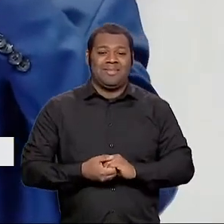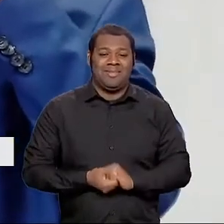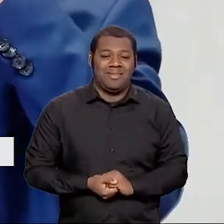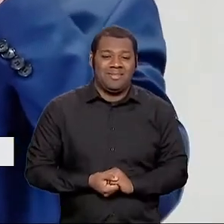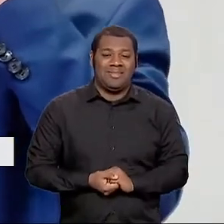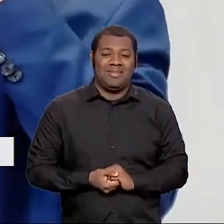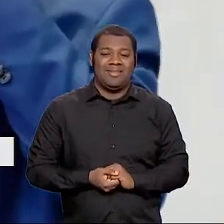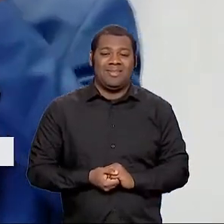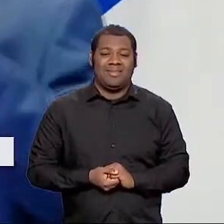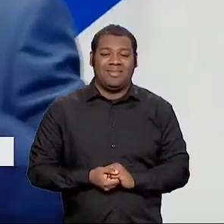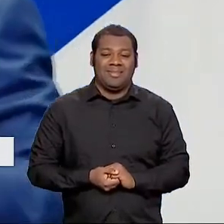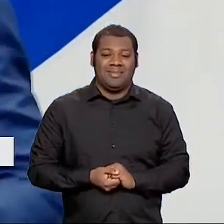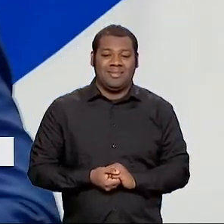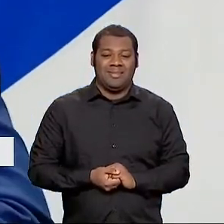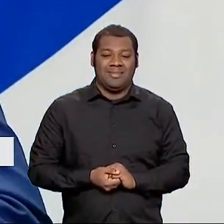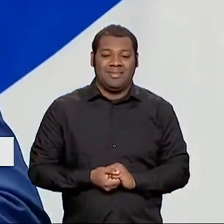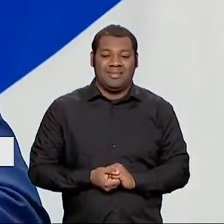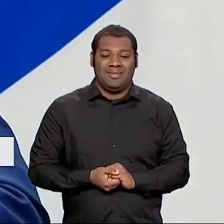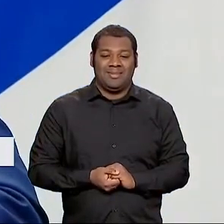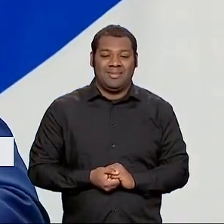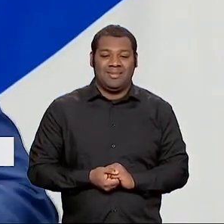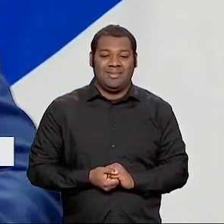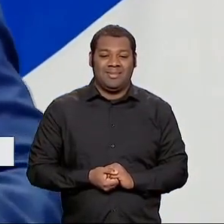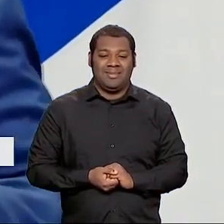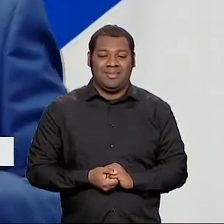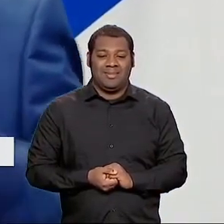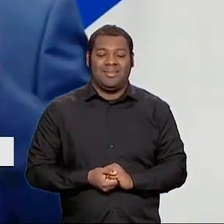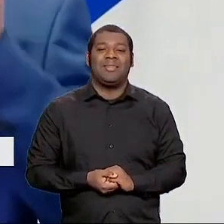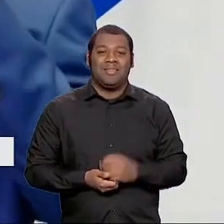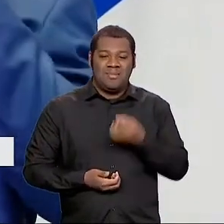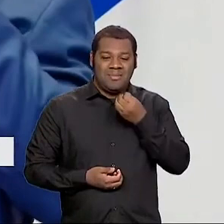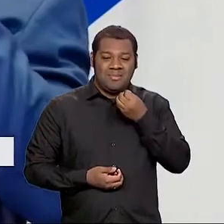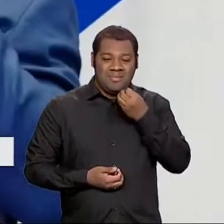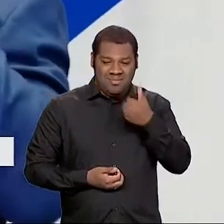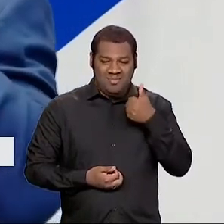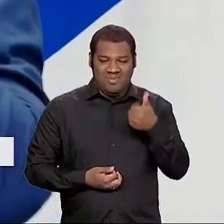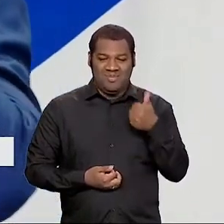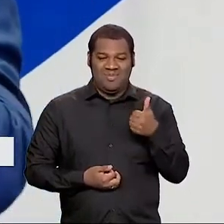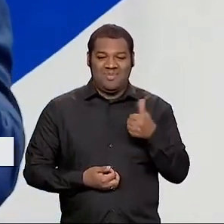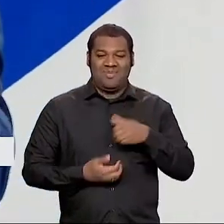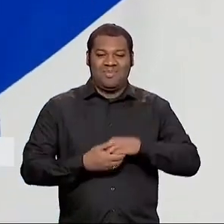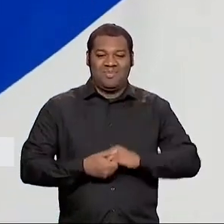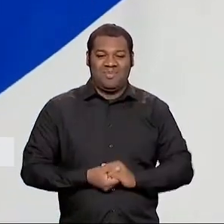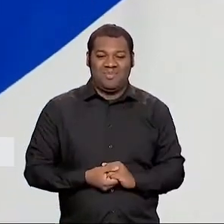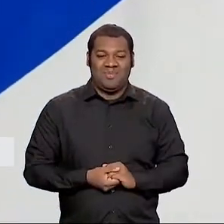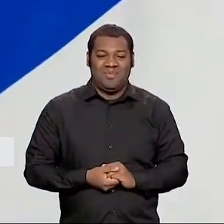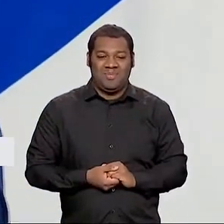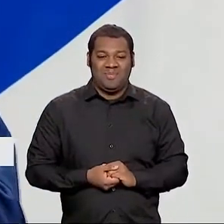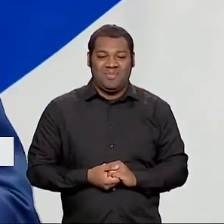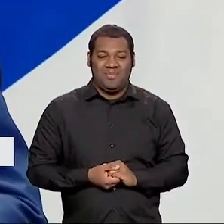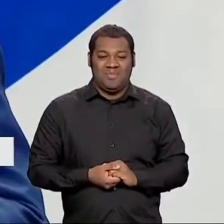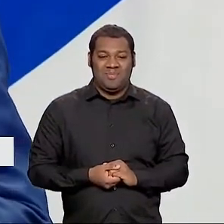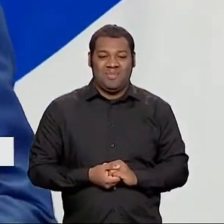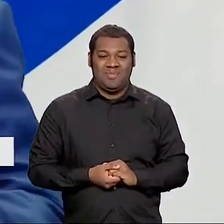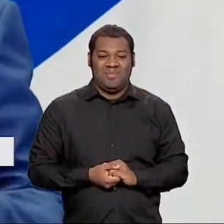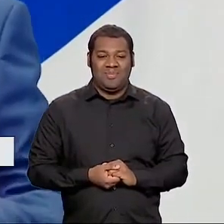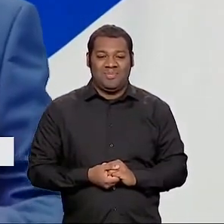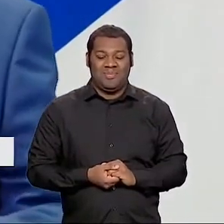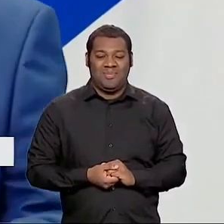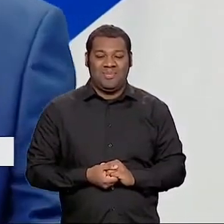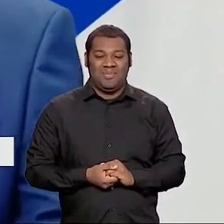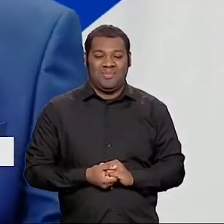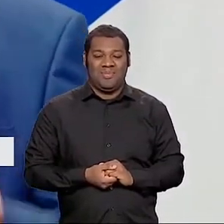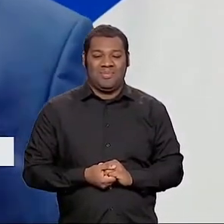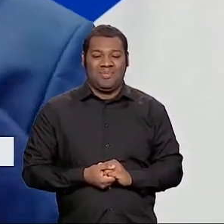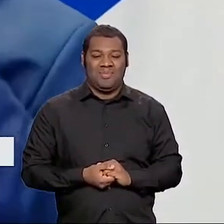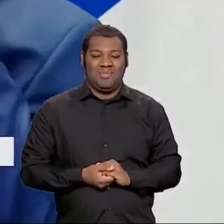Vou fazer uma plástica aqui. E aí? Essa aqui tá boa. Tá bom? Bom, presidente, se eu quiser. Quando alguém for fazer pergunta, eu prefiro esse. Isso. Então tá.